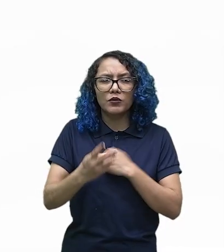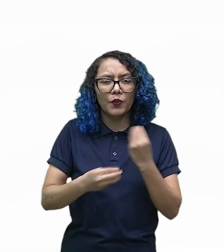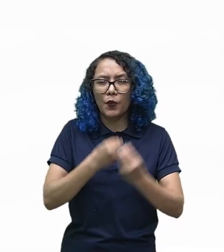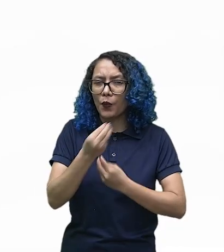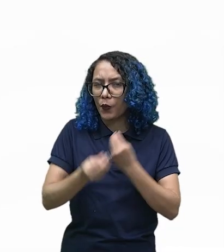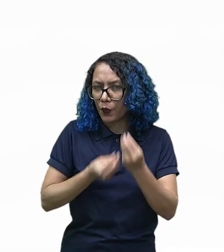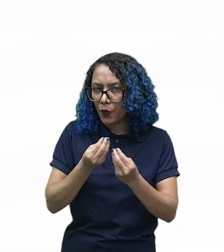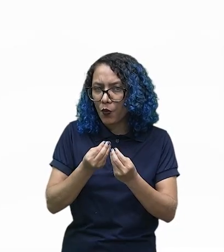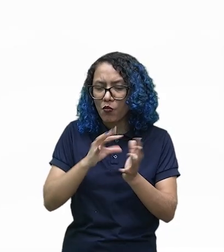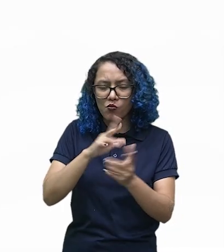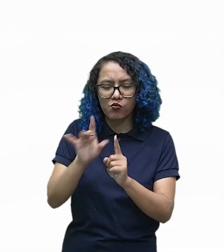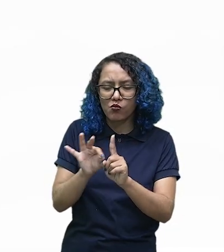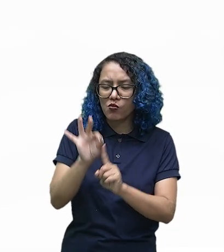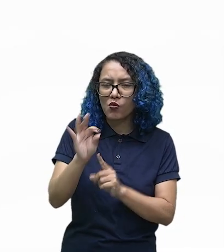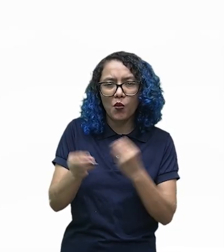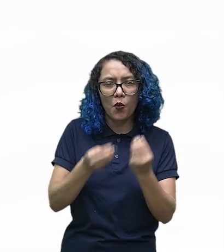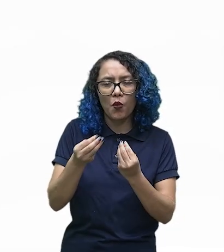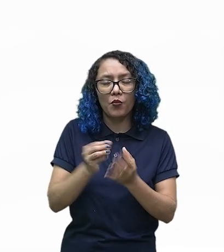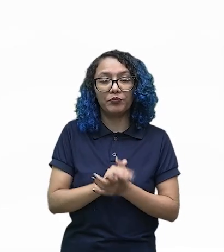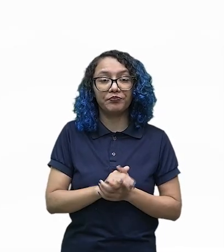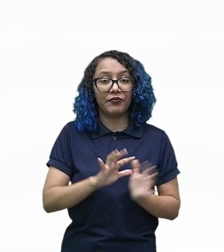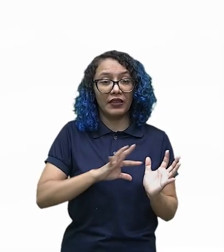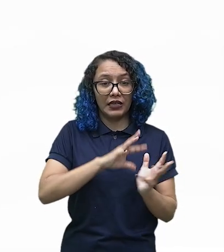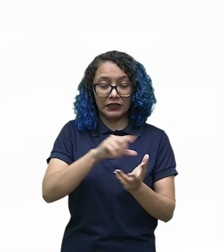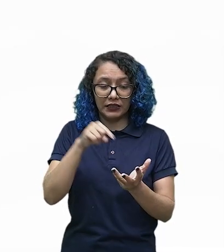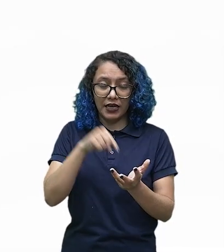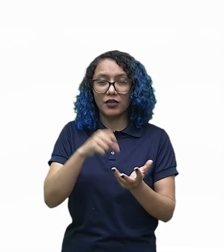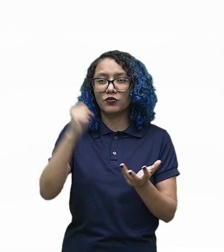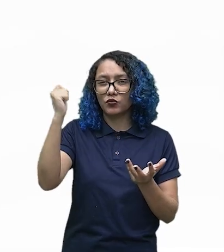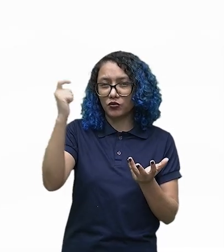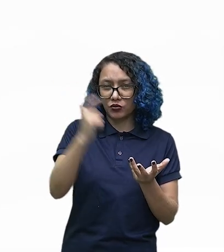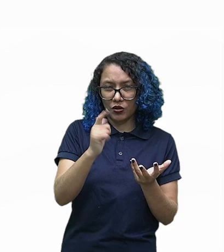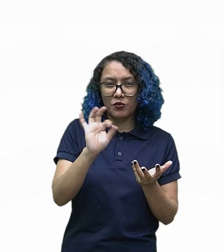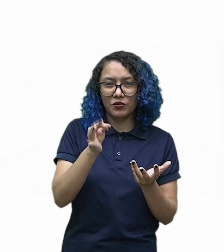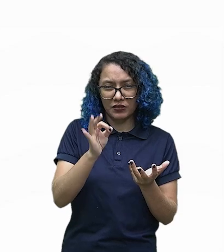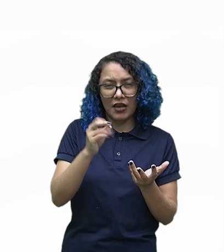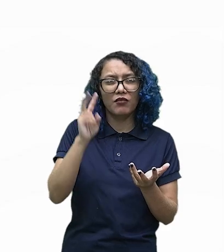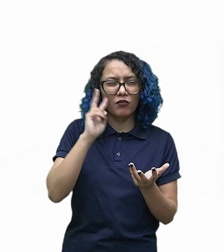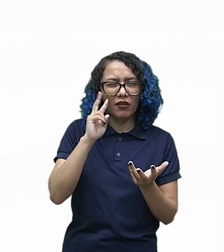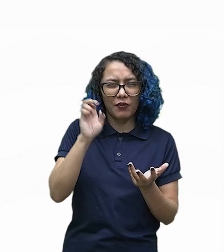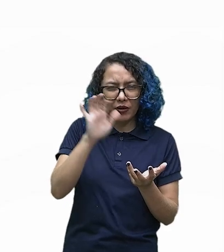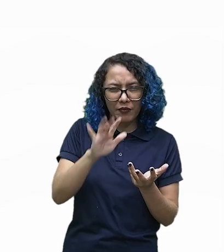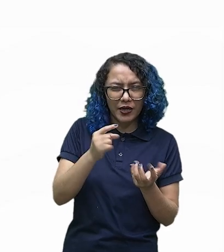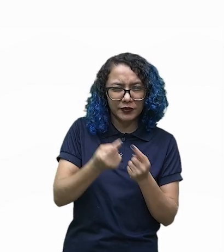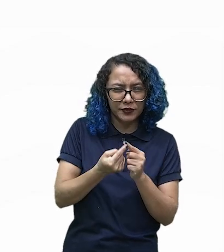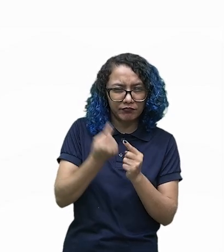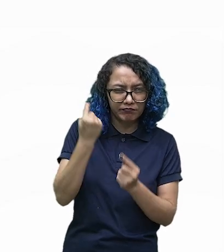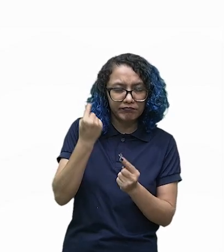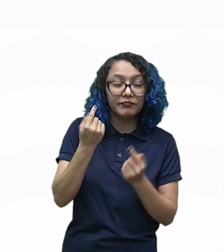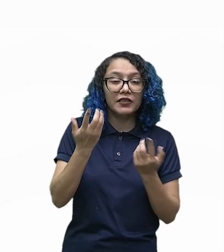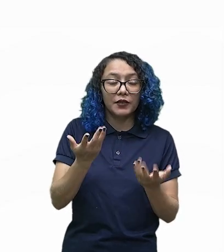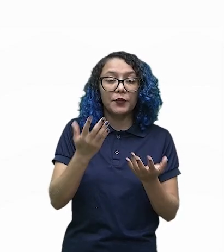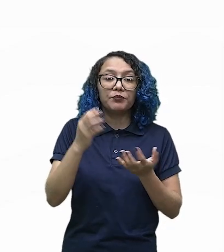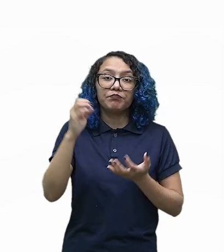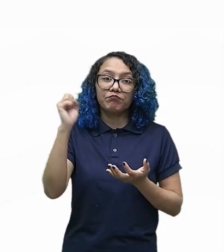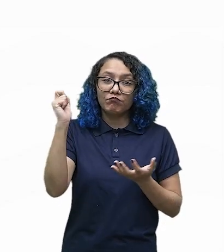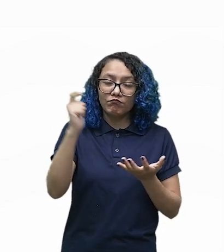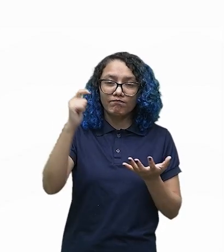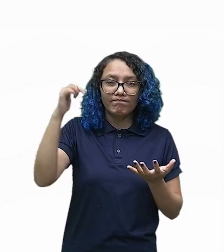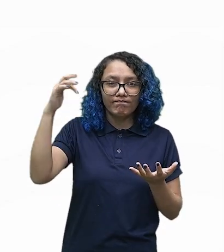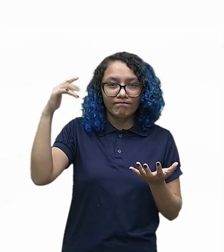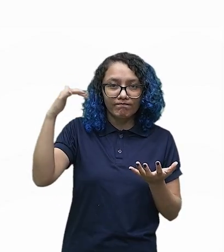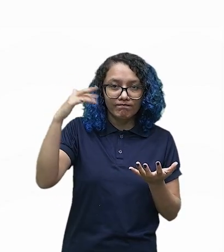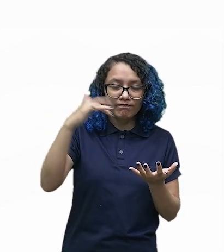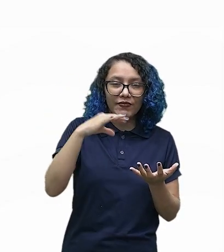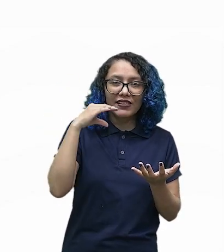aquecimento global? Percebam que a Terra ela recebe energia do Sol, lembrem da nossa imagem. Parte desse calor vai ser